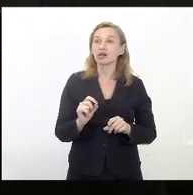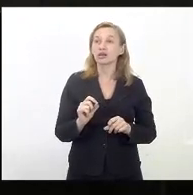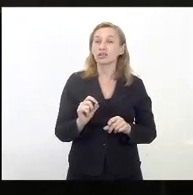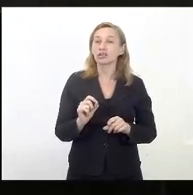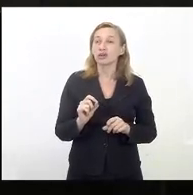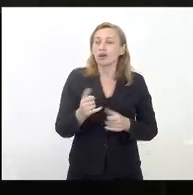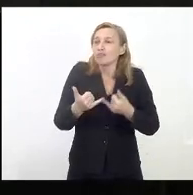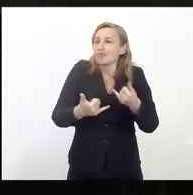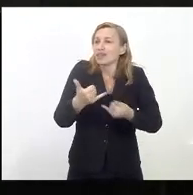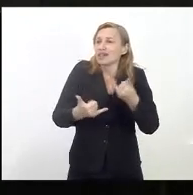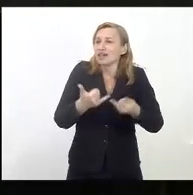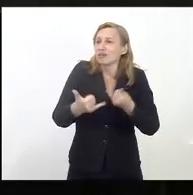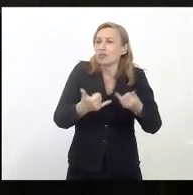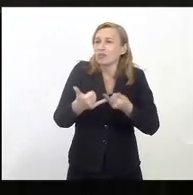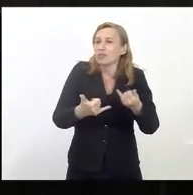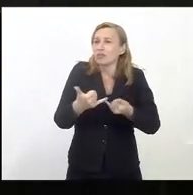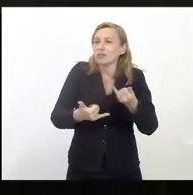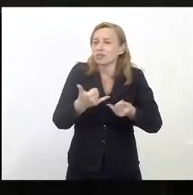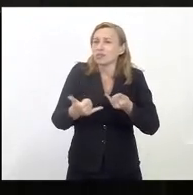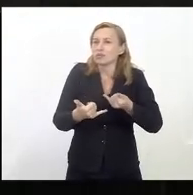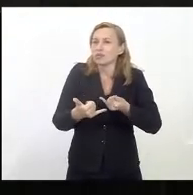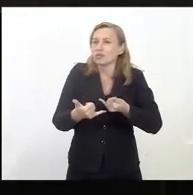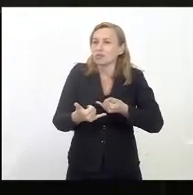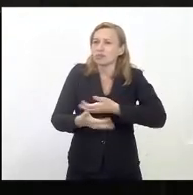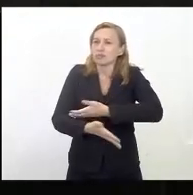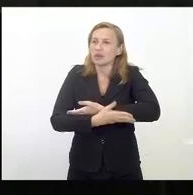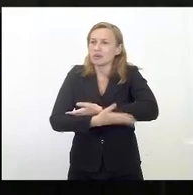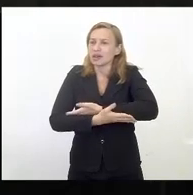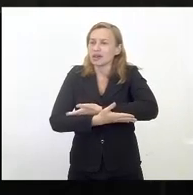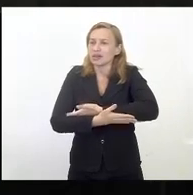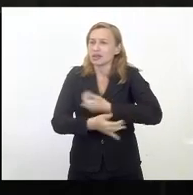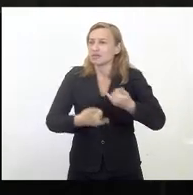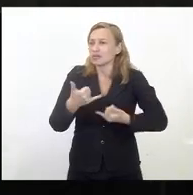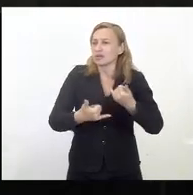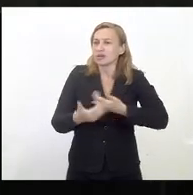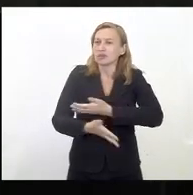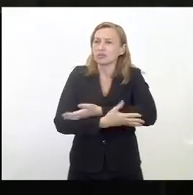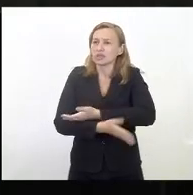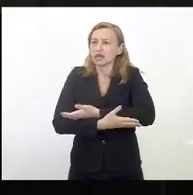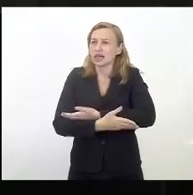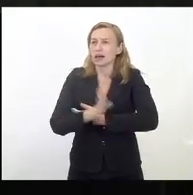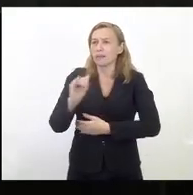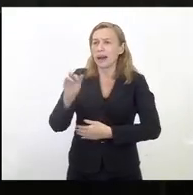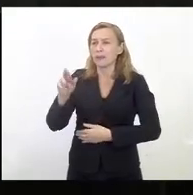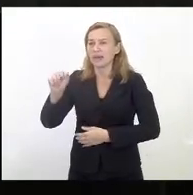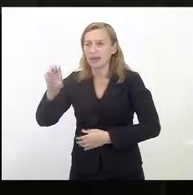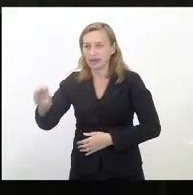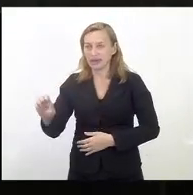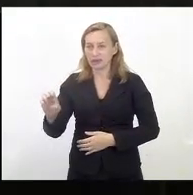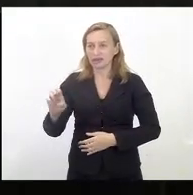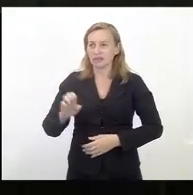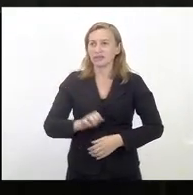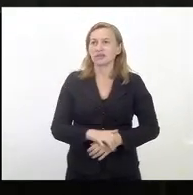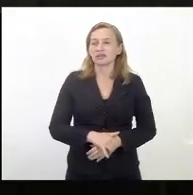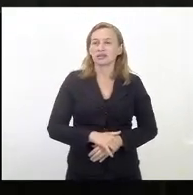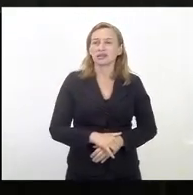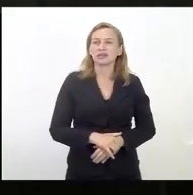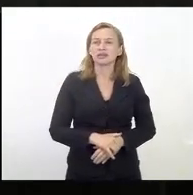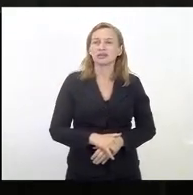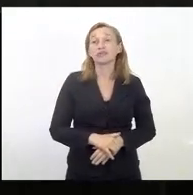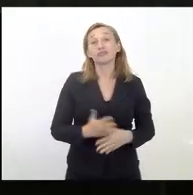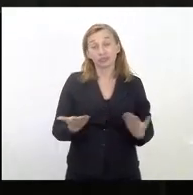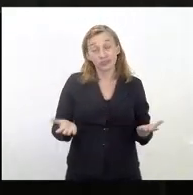caso uma boneca né de modo que as mulheres de modo geral de meninas de modo geral demonstra de modo geral